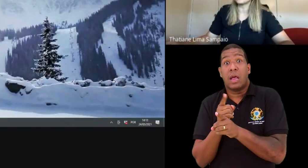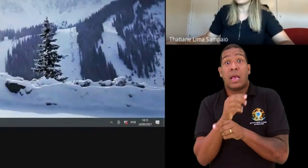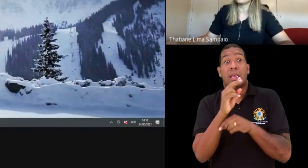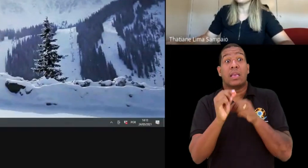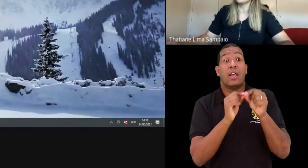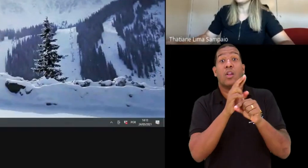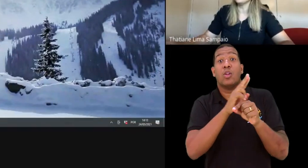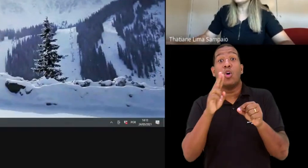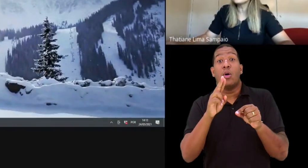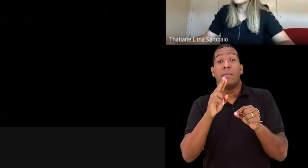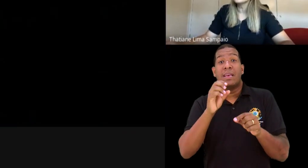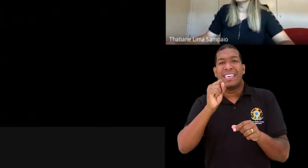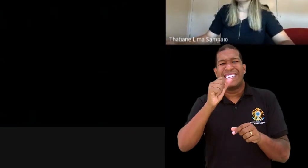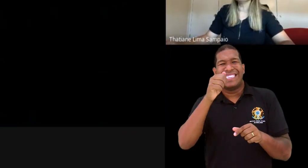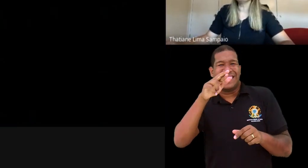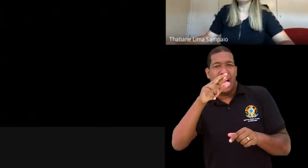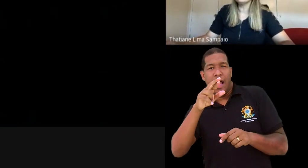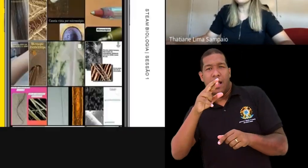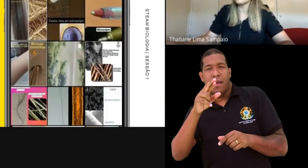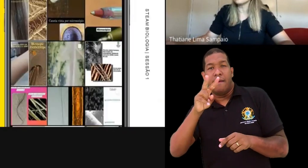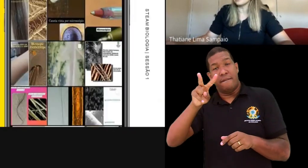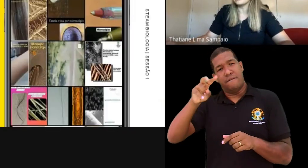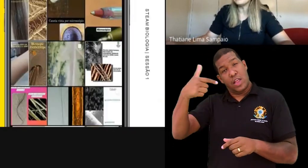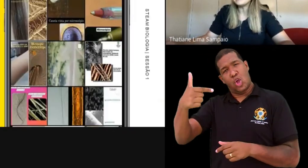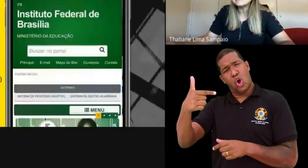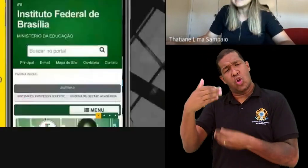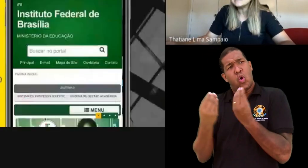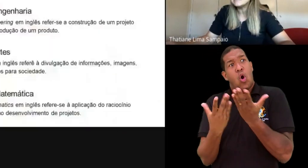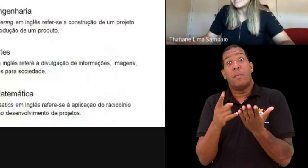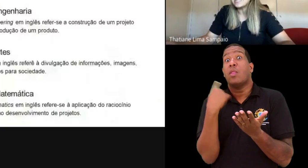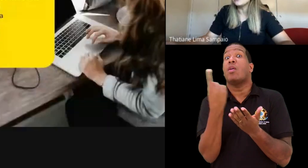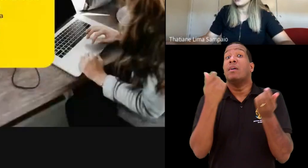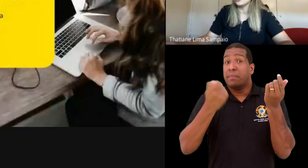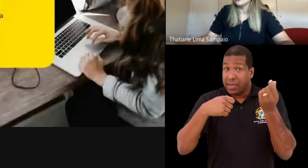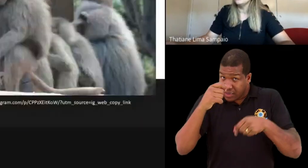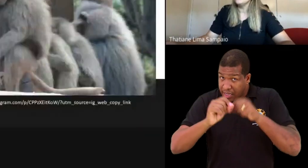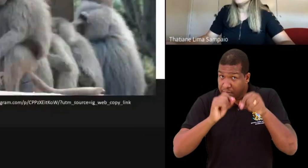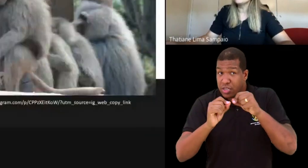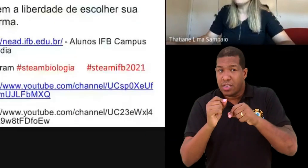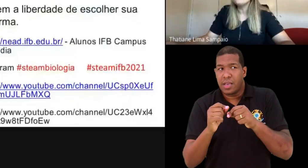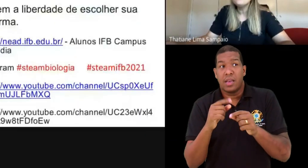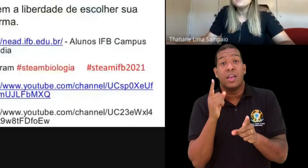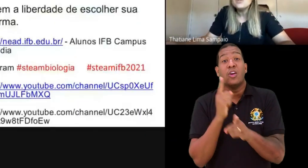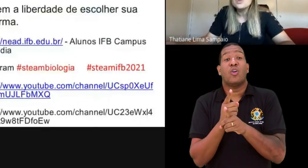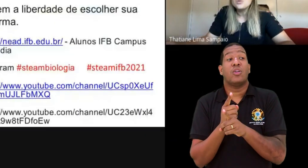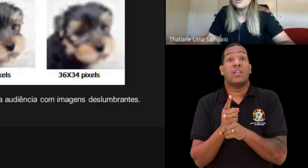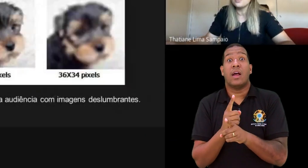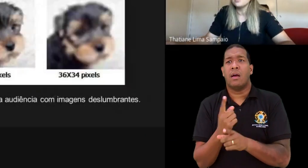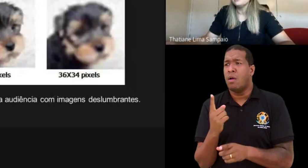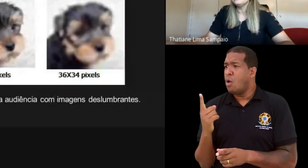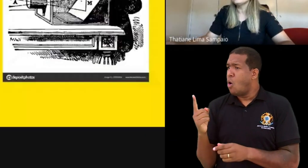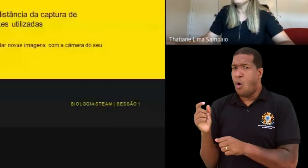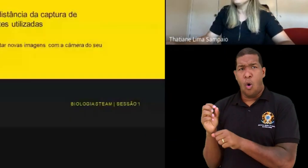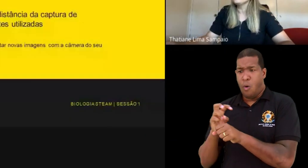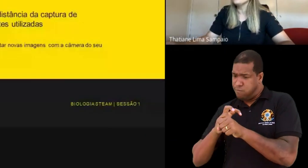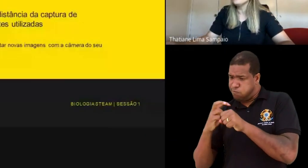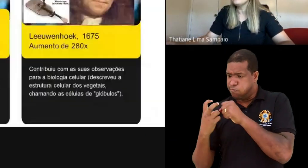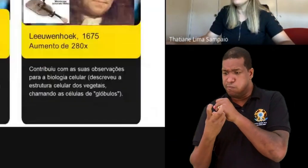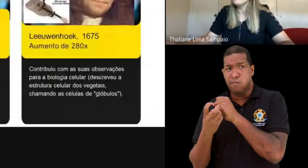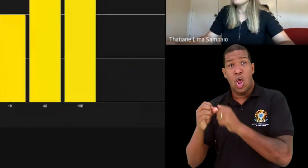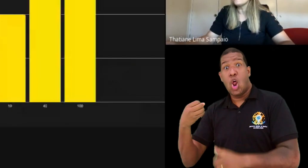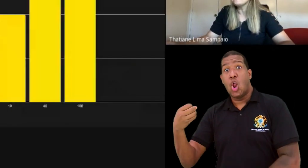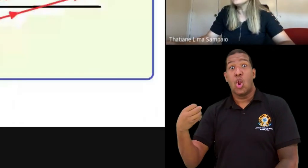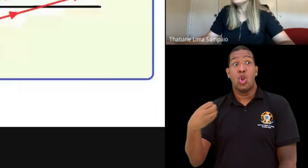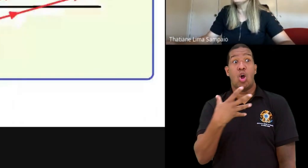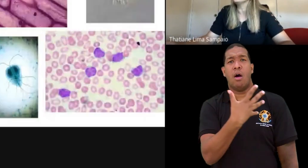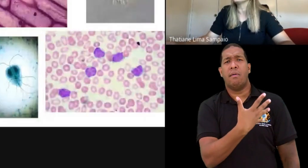vírus SARS-CoV-2, nós tivemos a necessidade de descobrir um vírus novo. E esse vírus novo ele